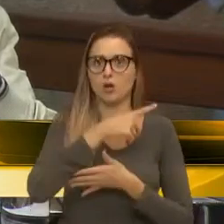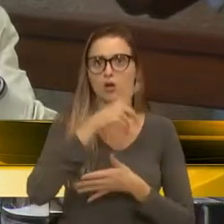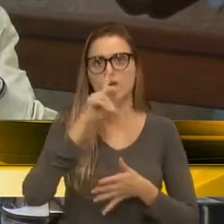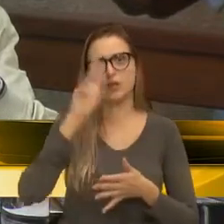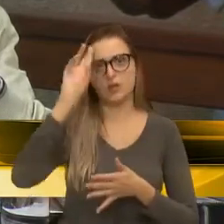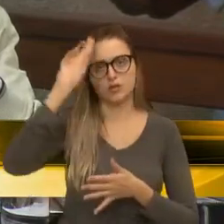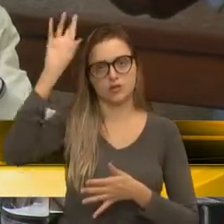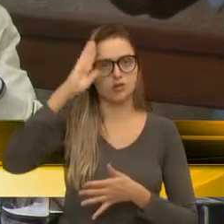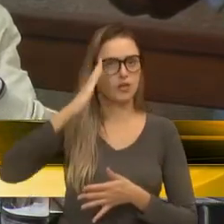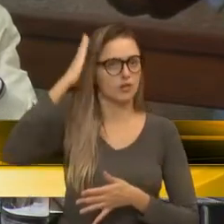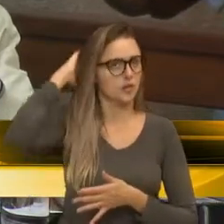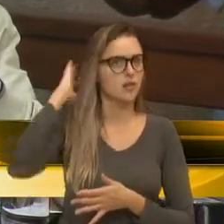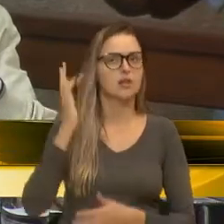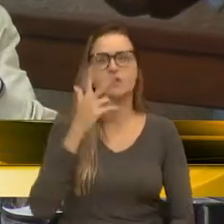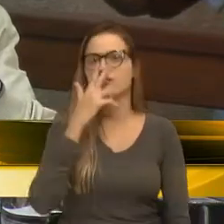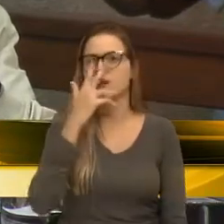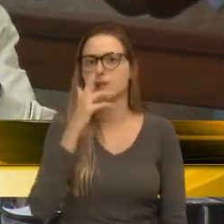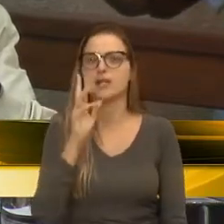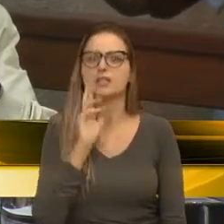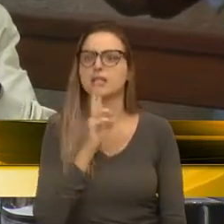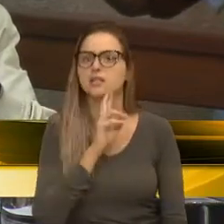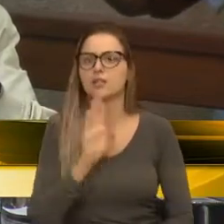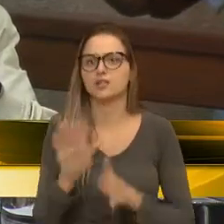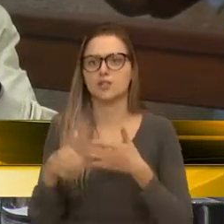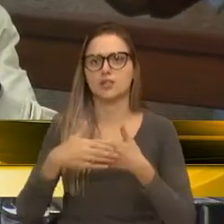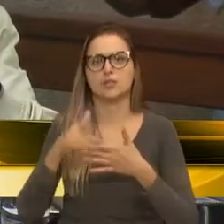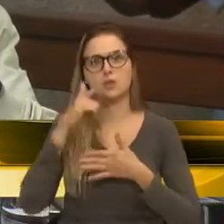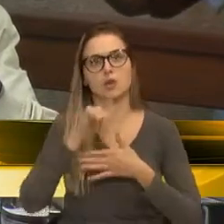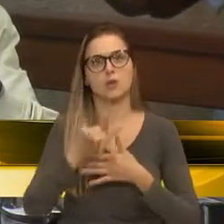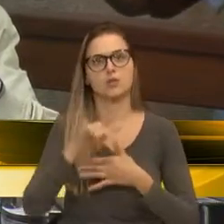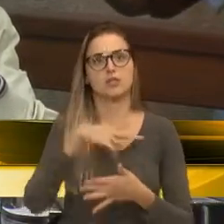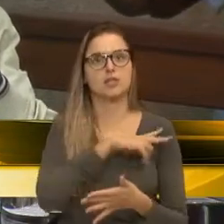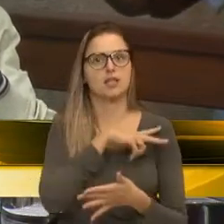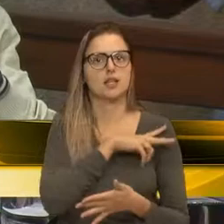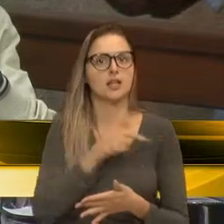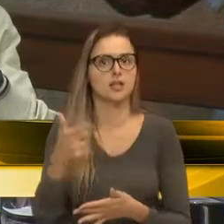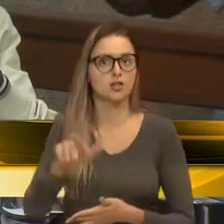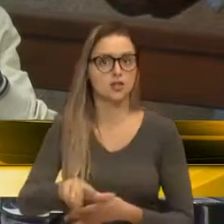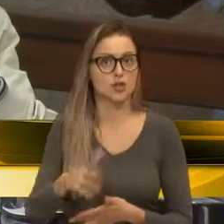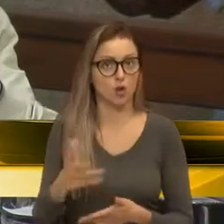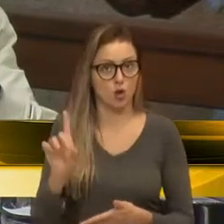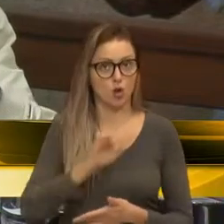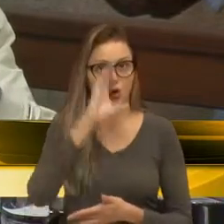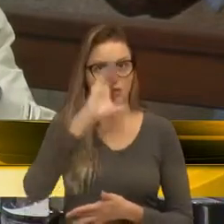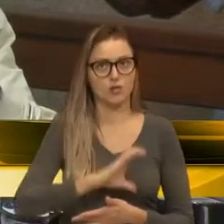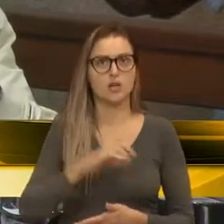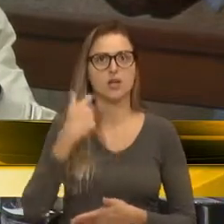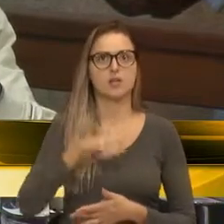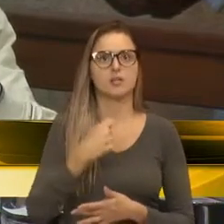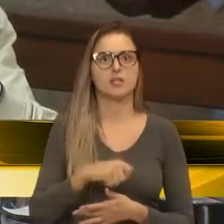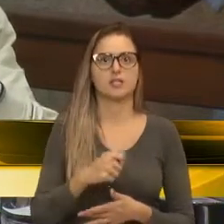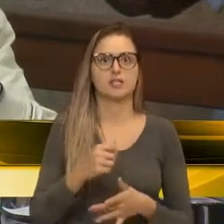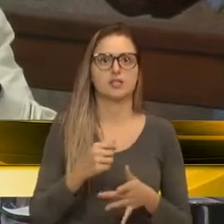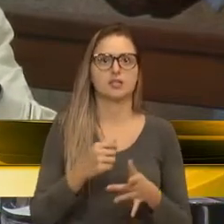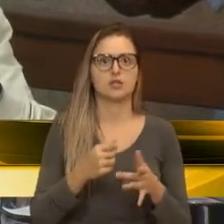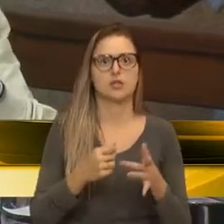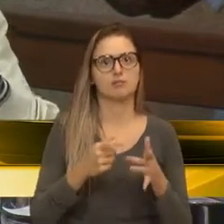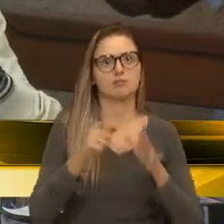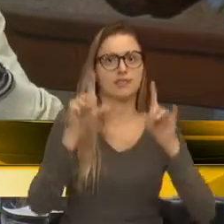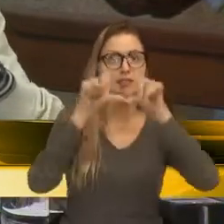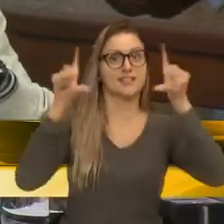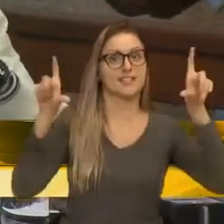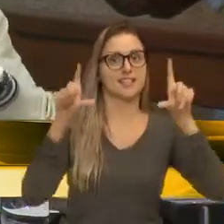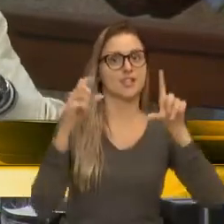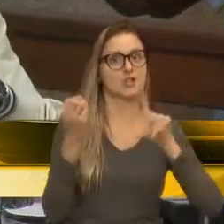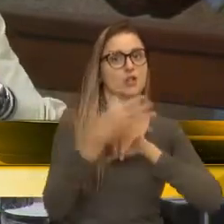vai parecer aqueles restaurantes falidos, que para reconquistar a clientela tem que botar depois uma faixa sob nova direção. Obrigado